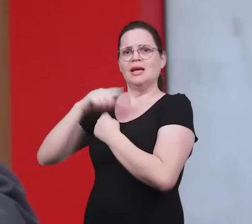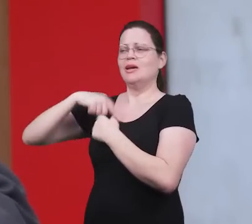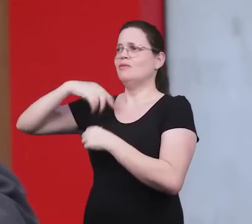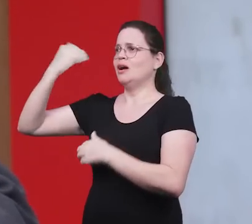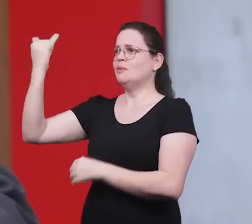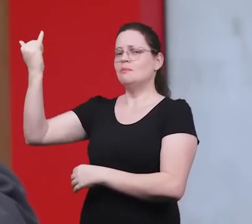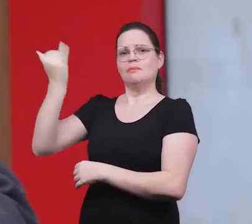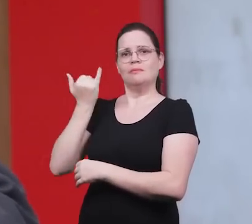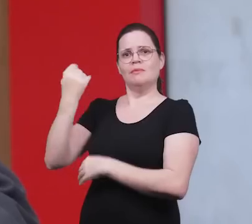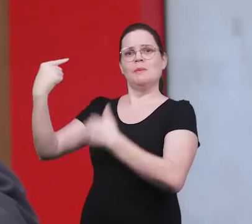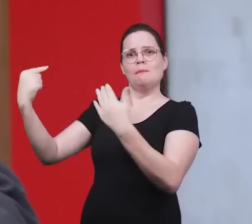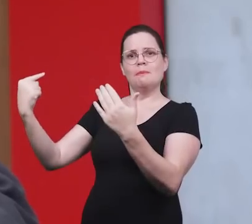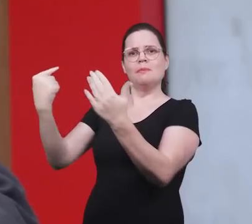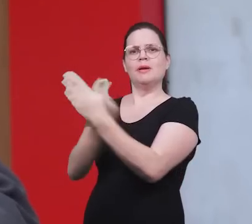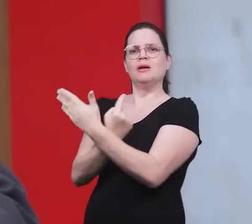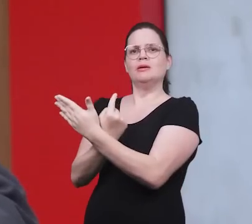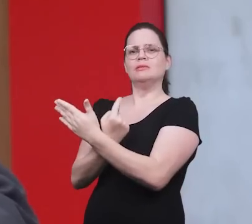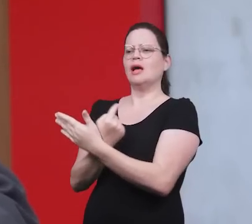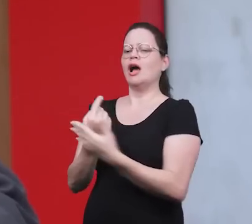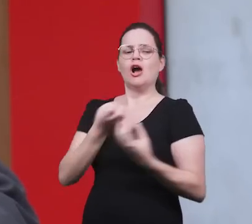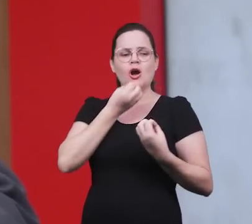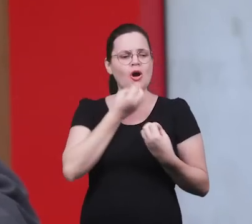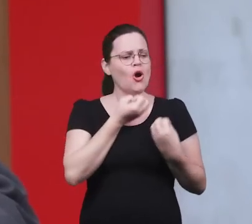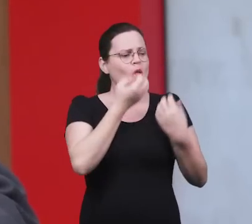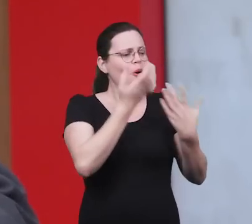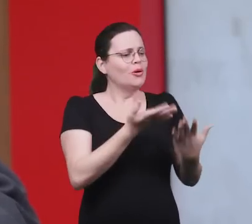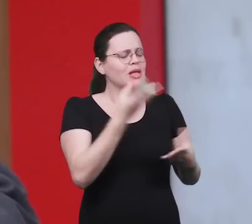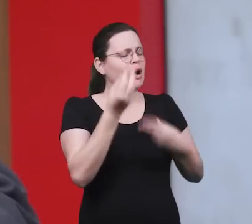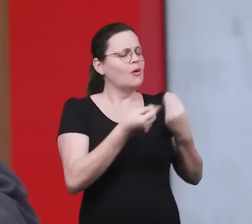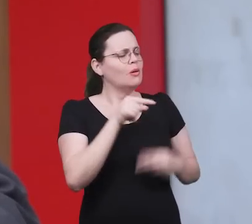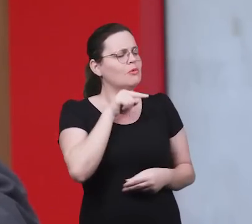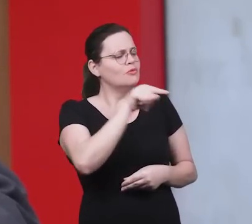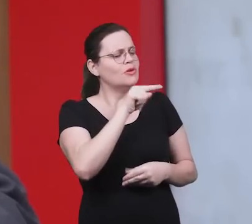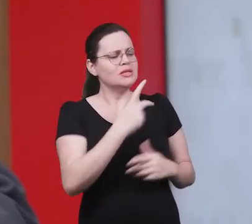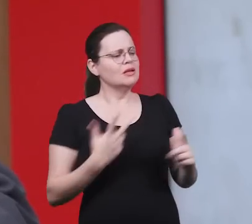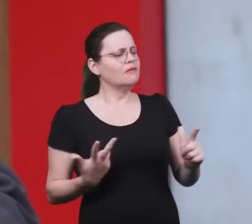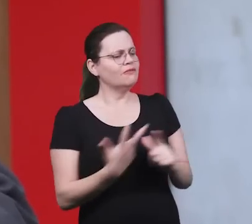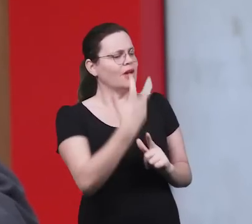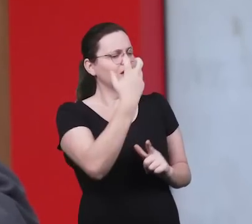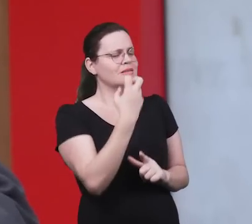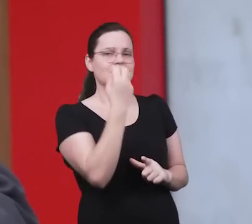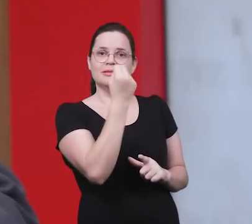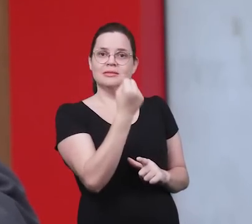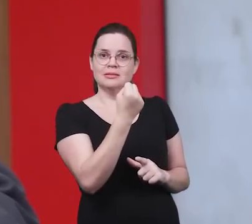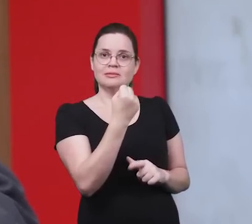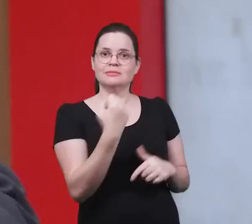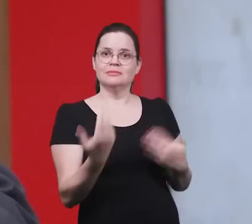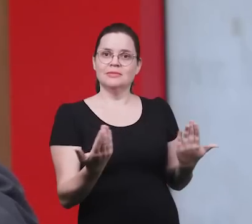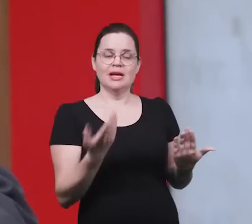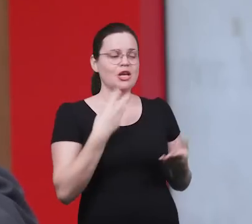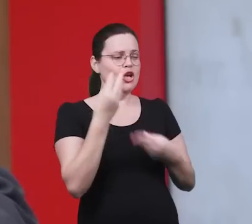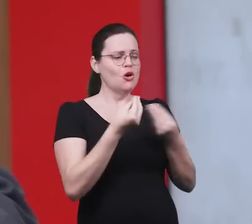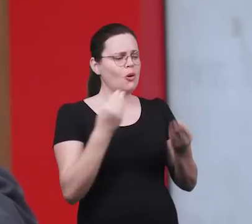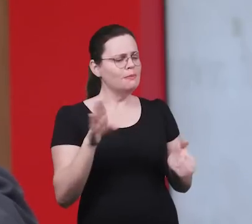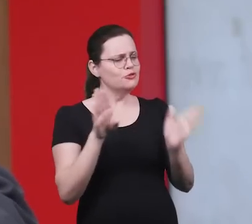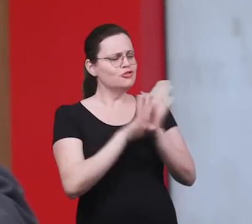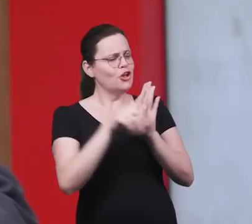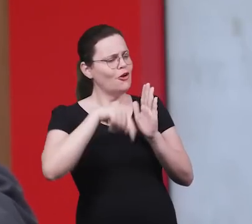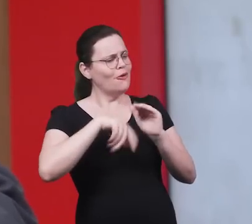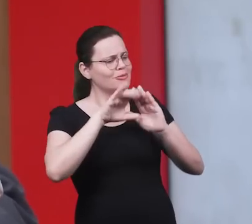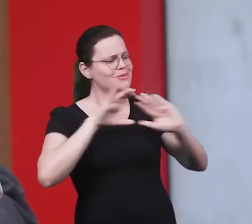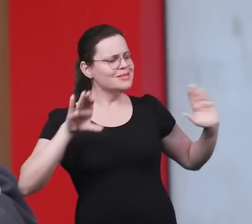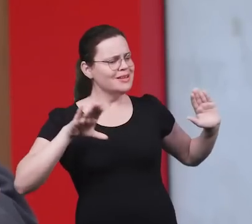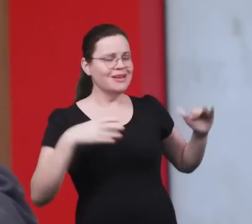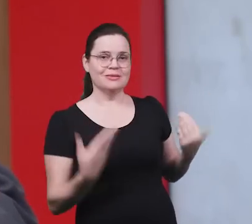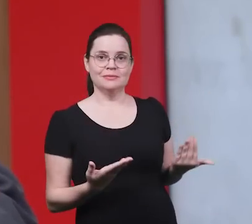perguntarão a uma voz voltados para mim: ó, conta-nos, como você, irmão, venceu e chegou aqui? É